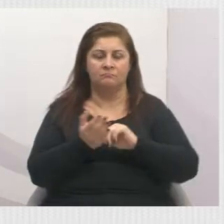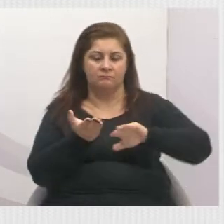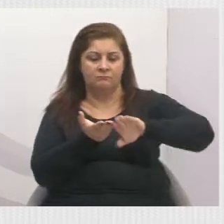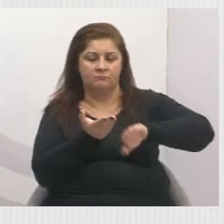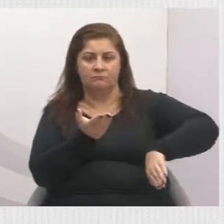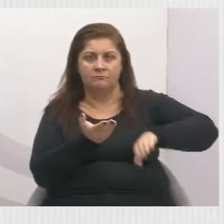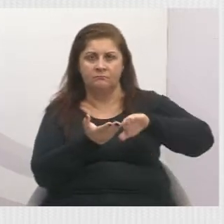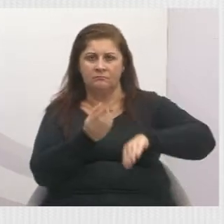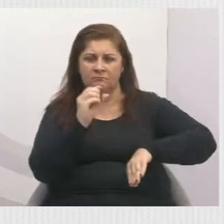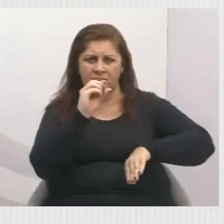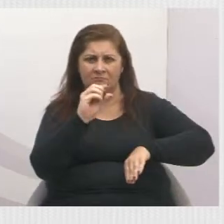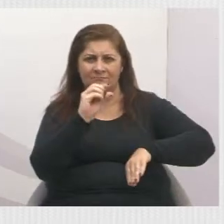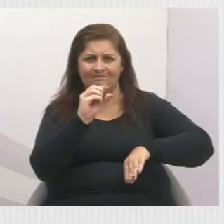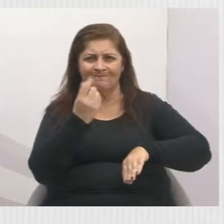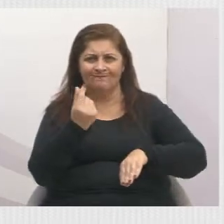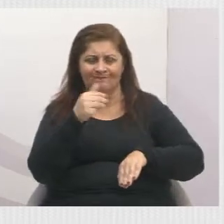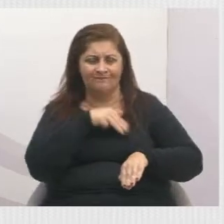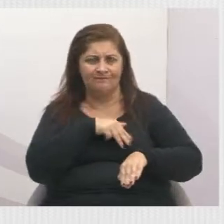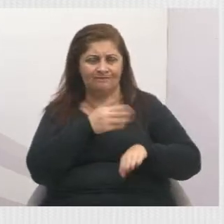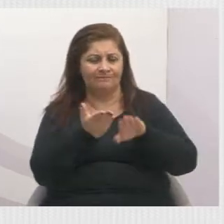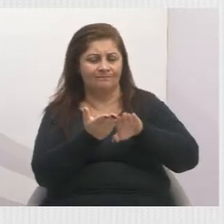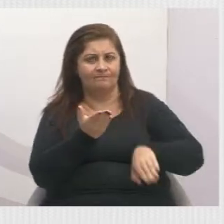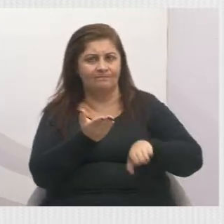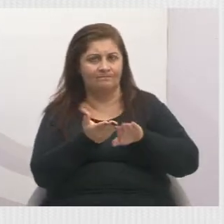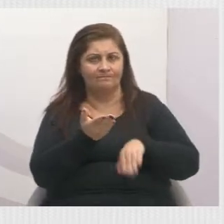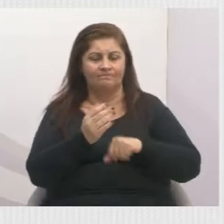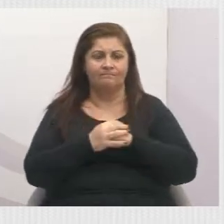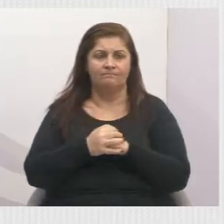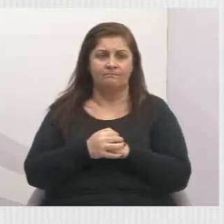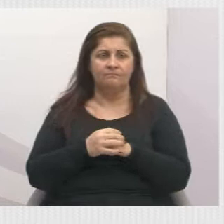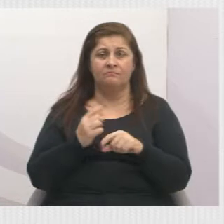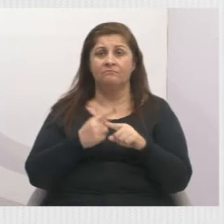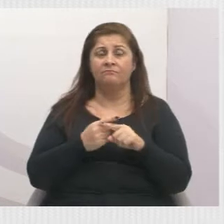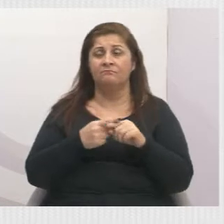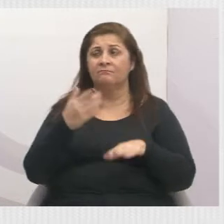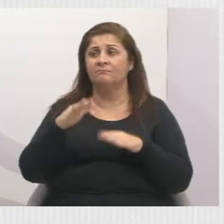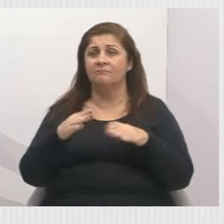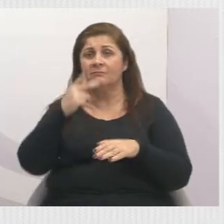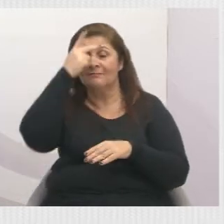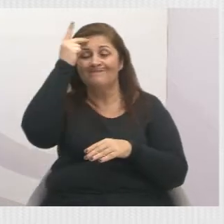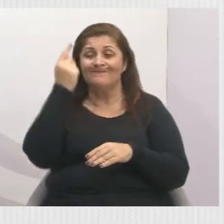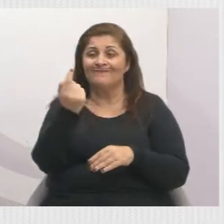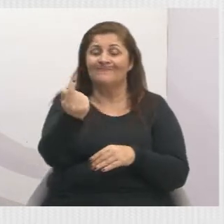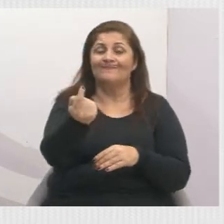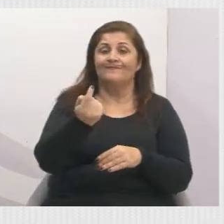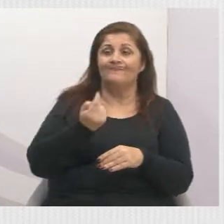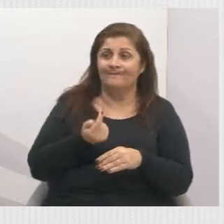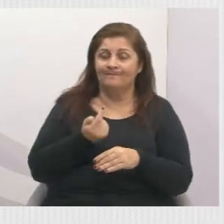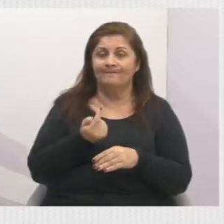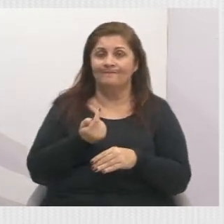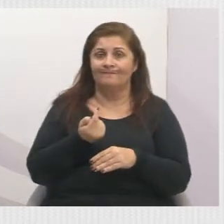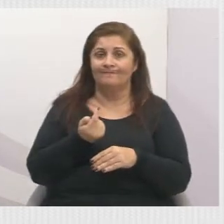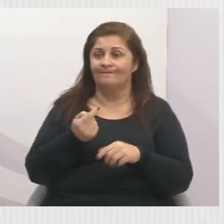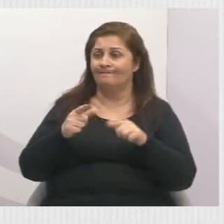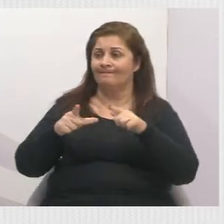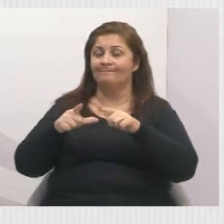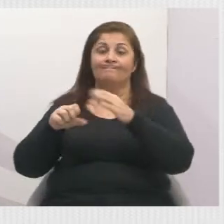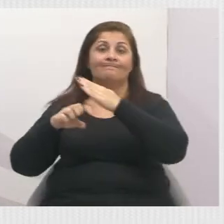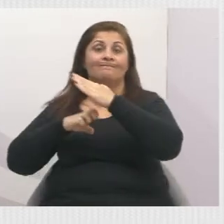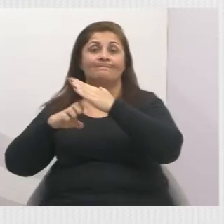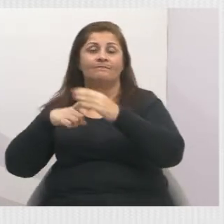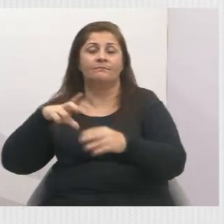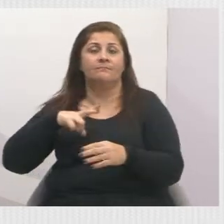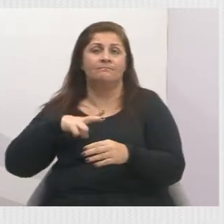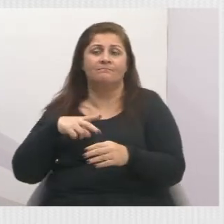das menores das contribuições. Isso porque pode ser que o servidor tenha vindo da iniciativa privada e lá ele tinha uma